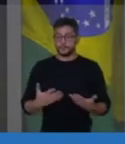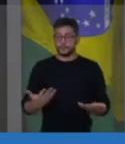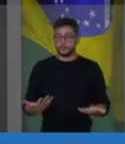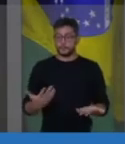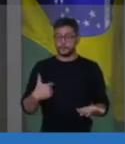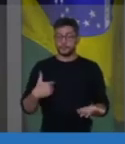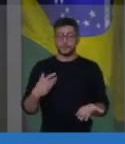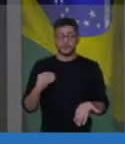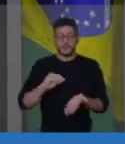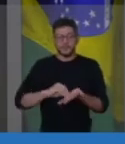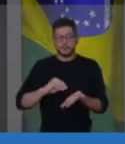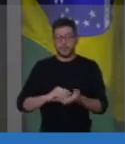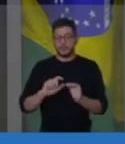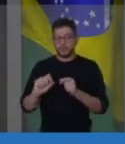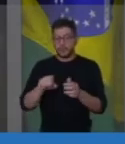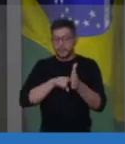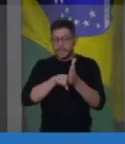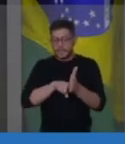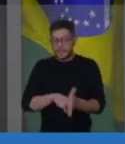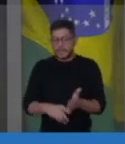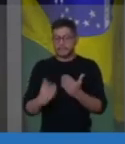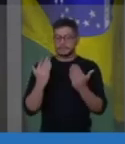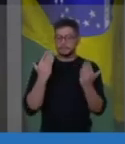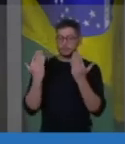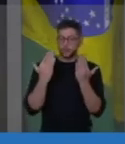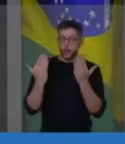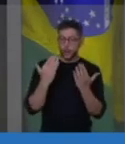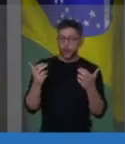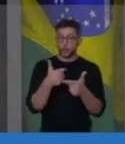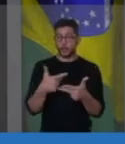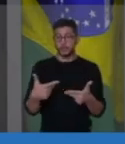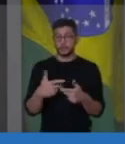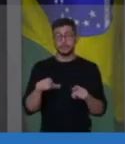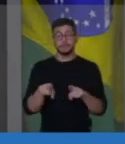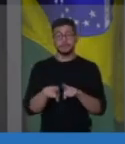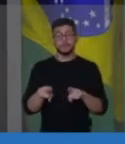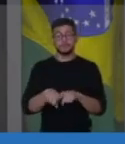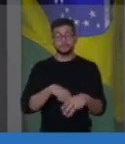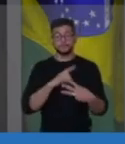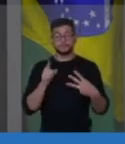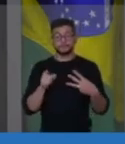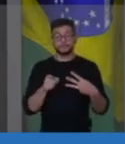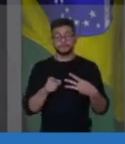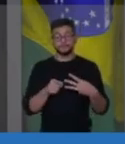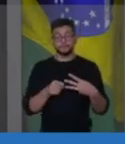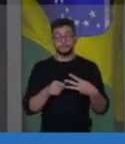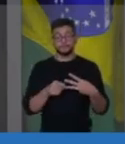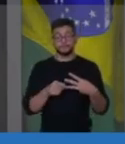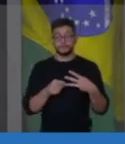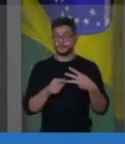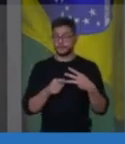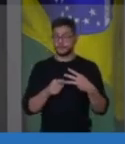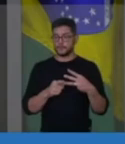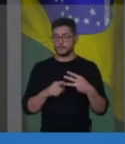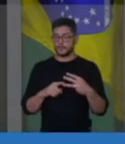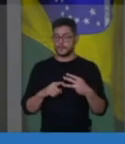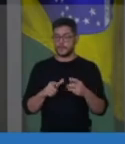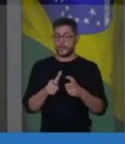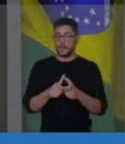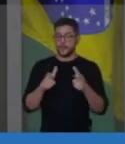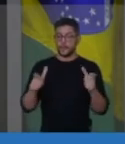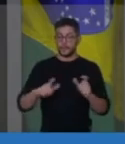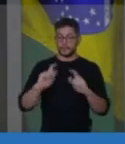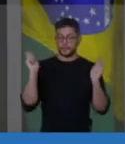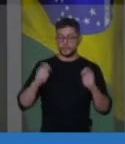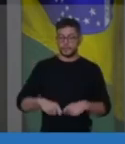psicossocial, psicoativa por psicólogo ou psiquiatra. E um terceiro ponto, amplia a possibilidade de monitoração eletrônica